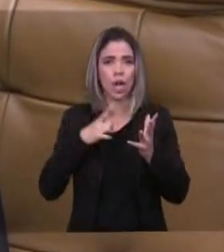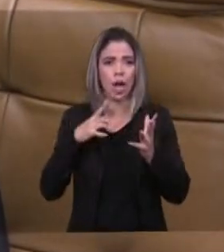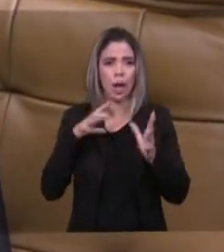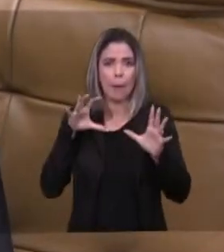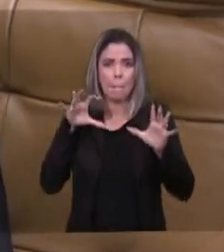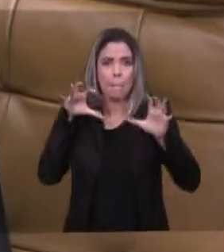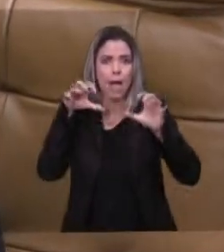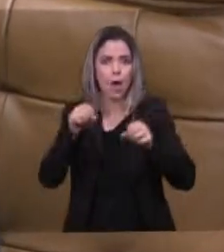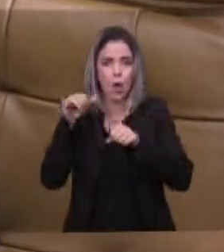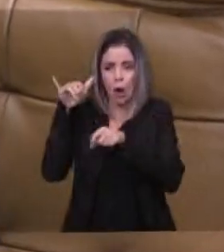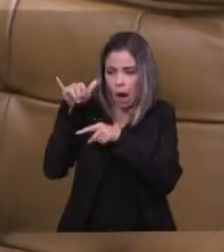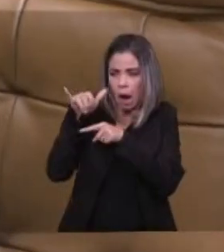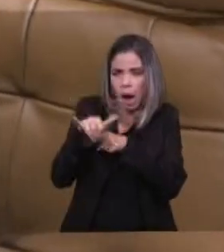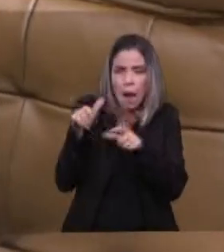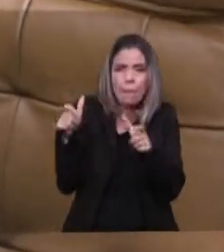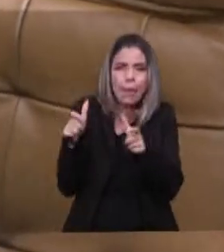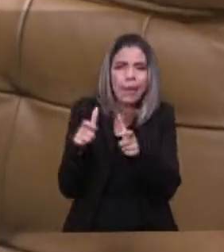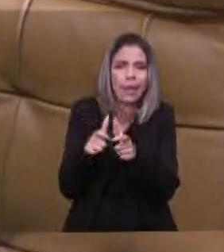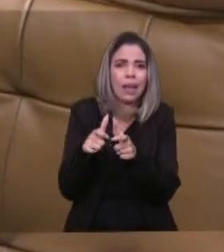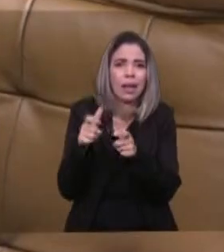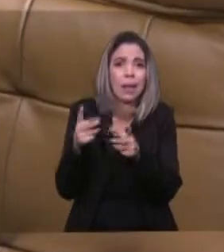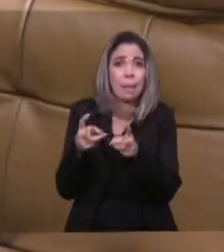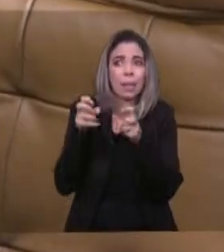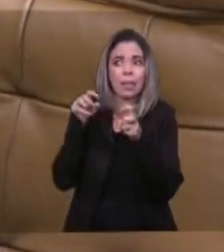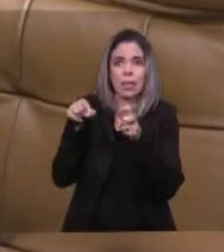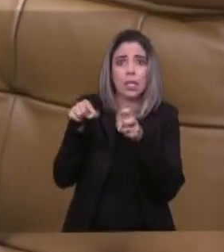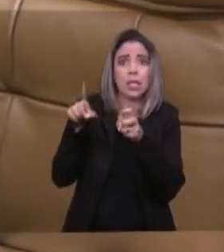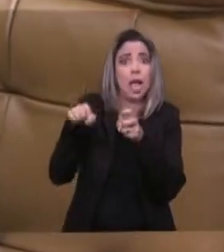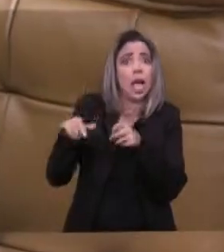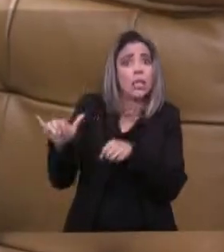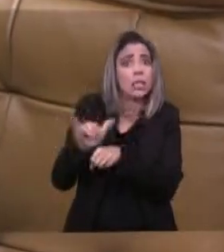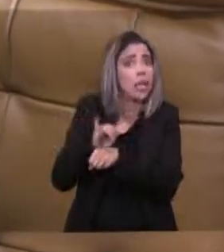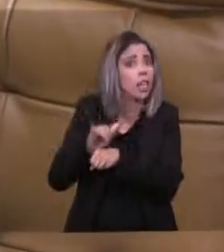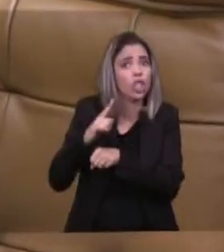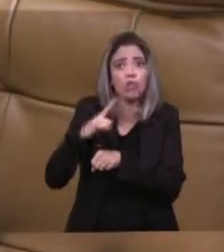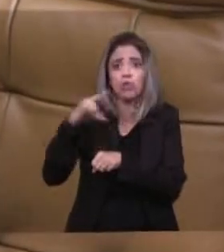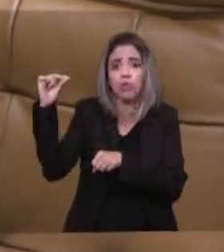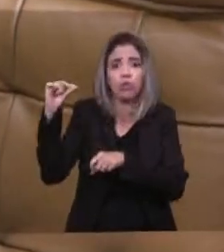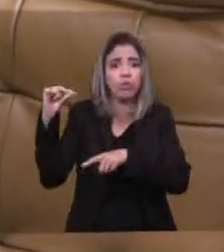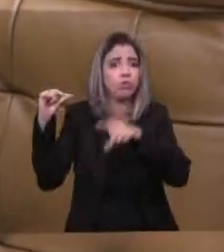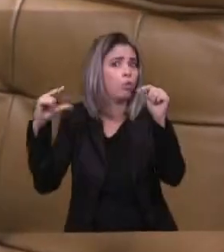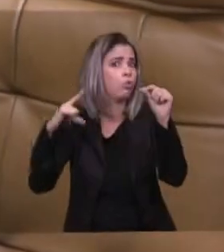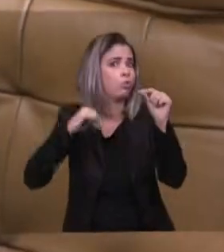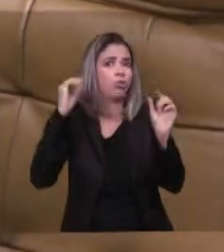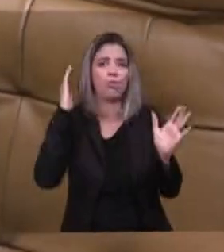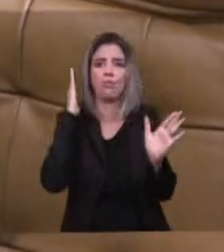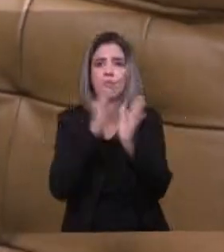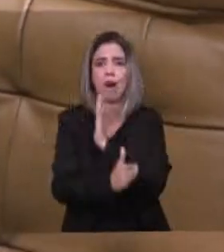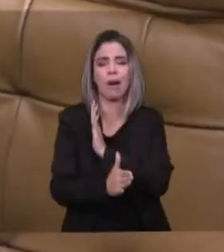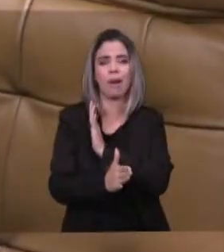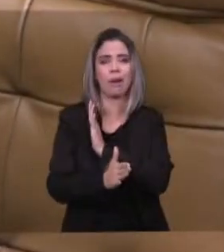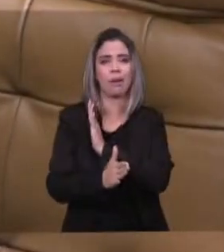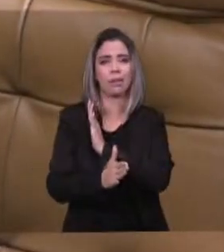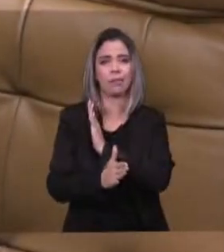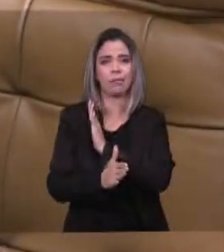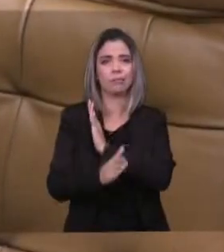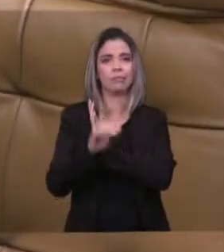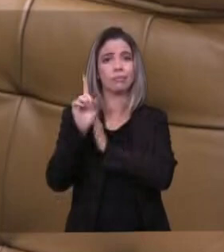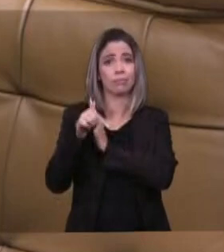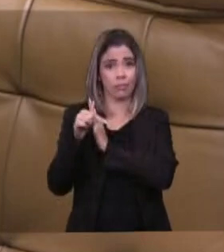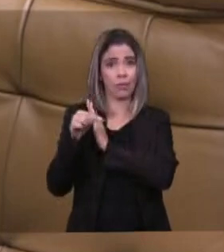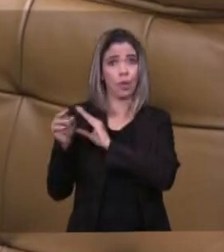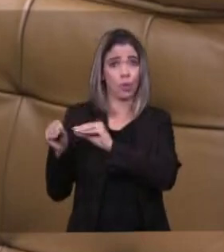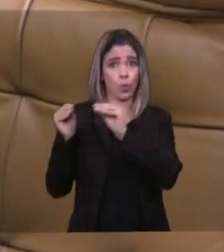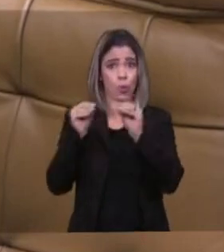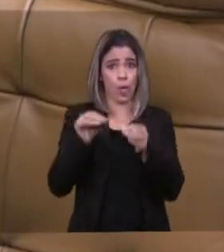aeronave, porque viam ali uma saída, saída mesmo, chance de uma carona para sair e ir para Boa